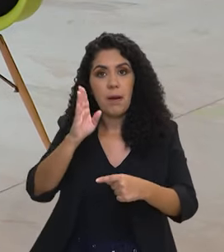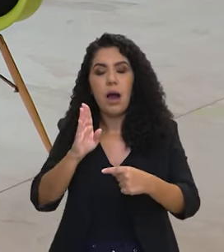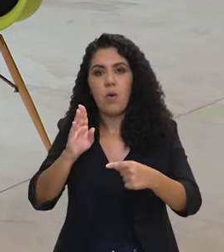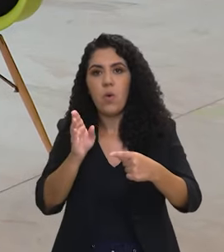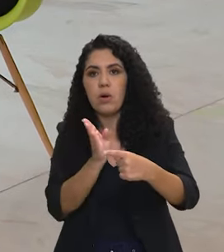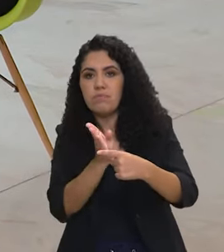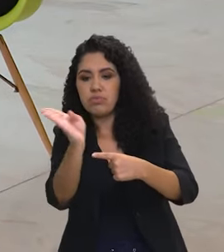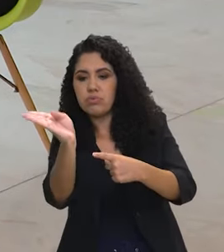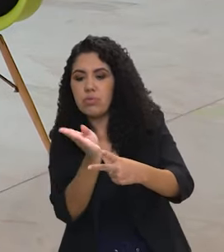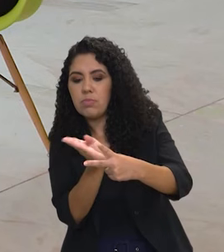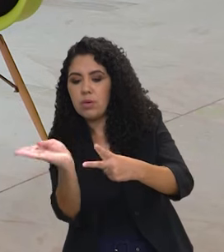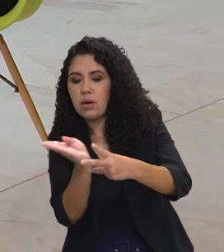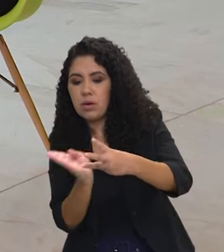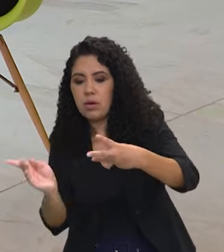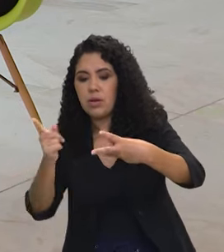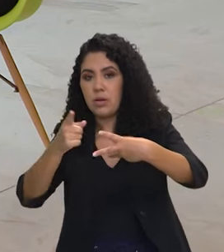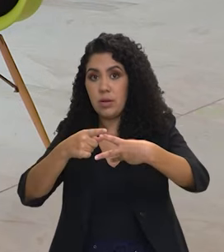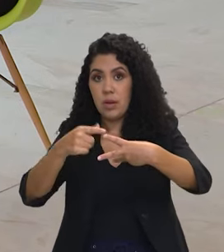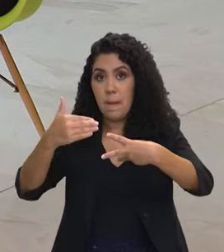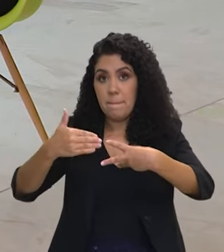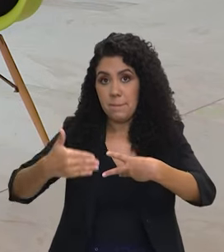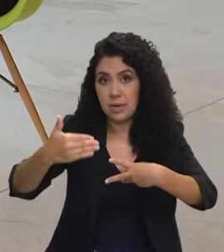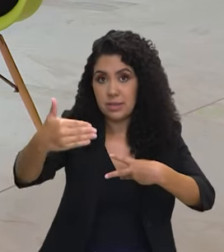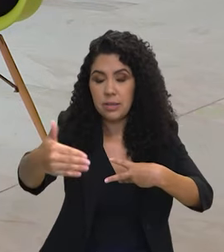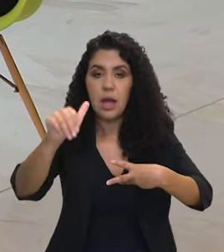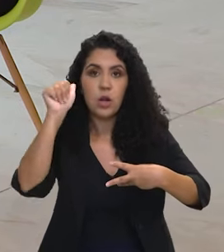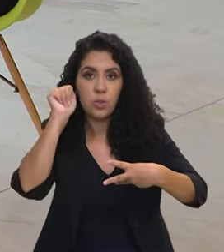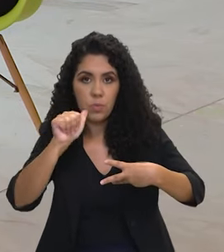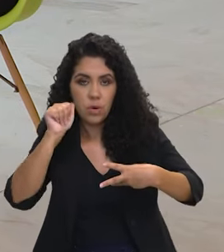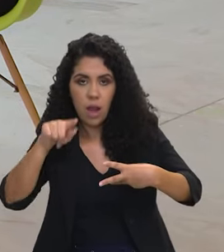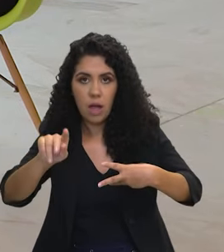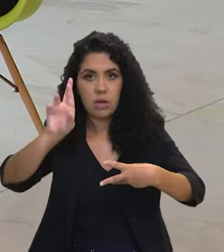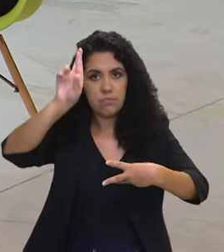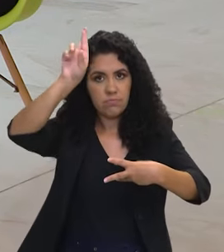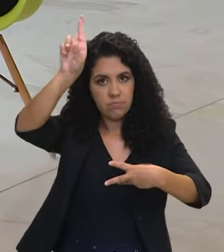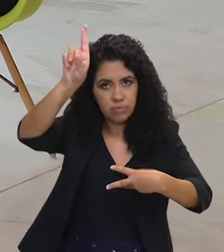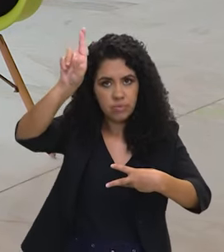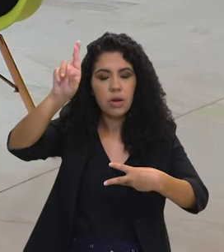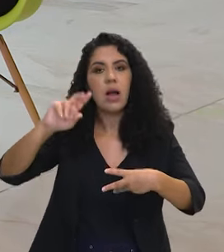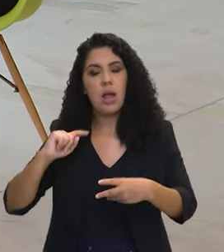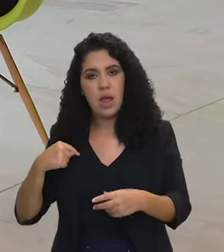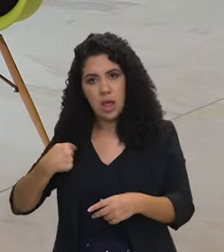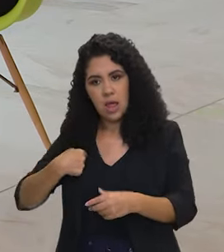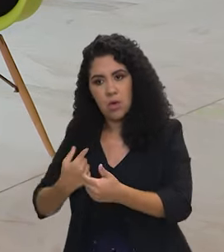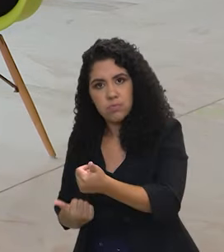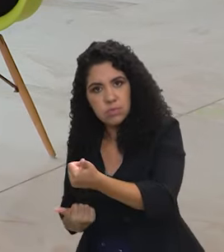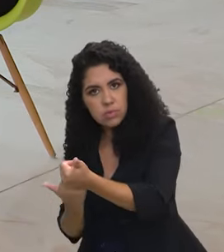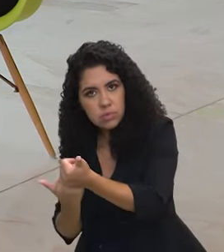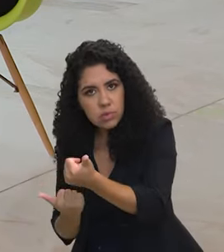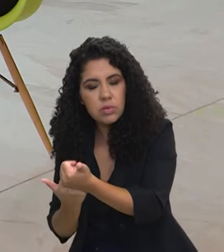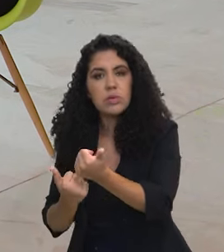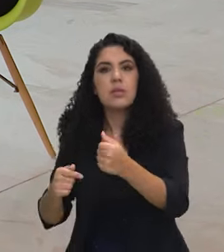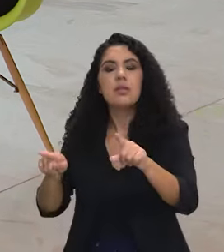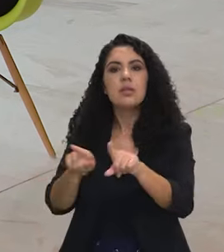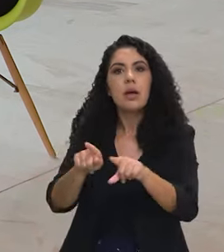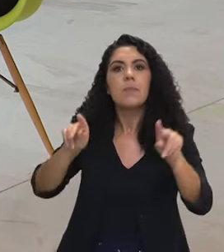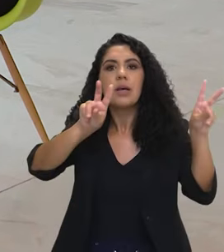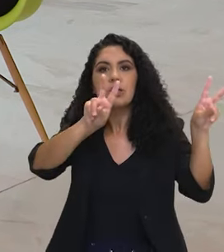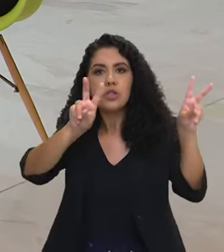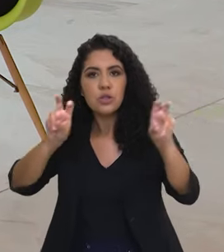eixos centrais. É o Ministério das Mulheres, né, que preside, a gente assessora, ajuda, eu especialmente na questão